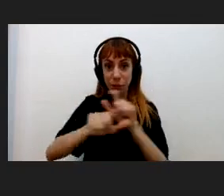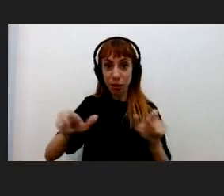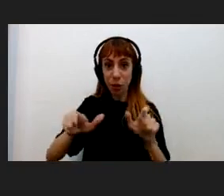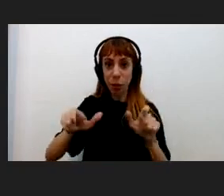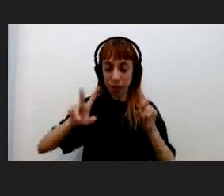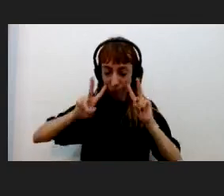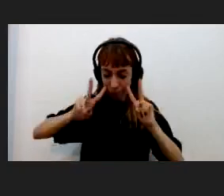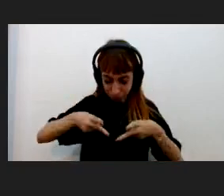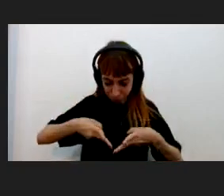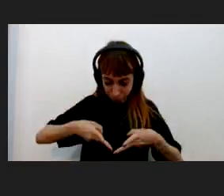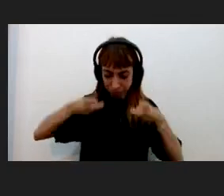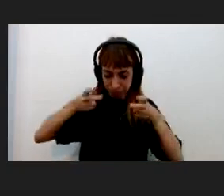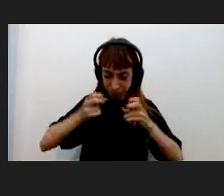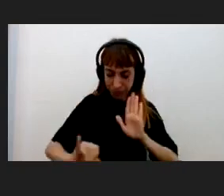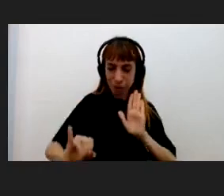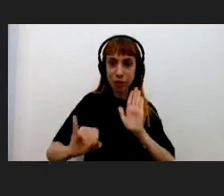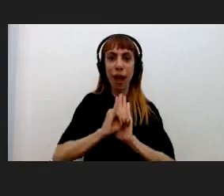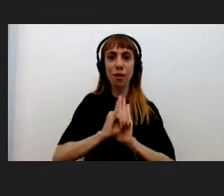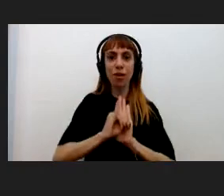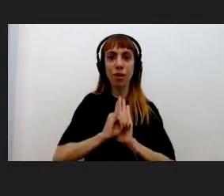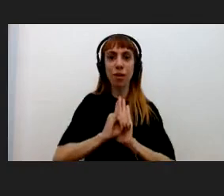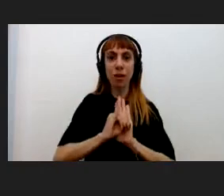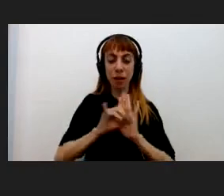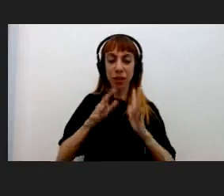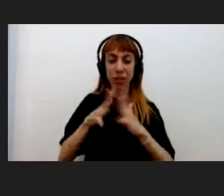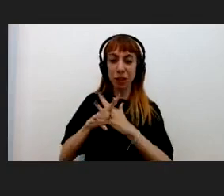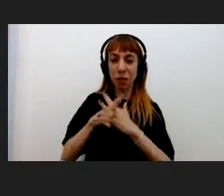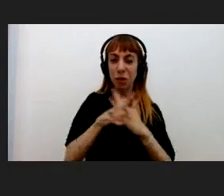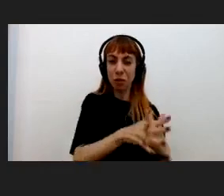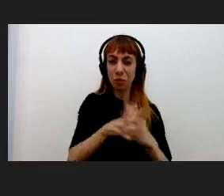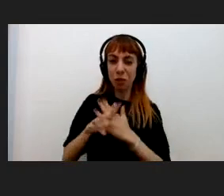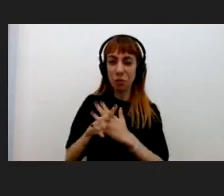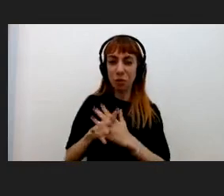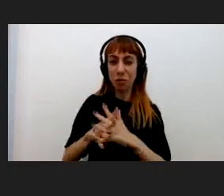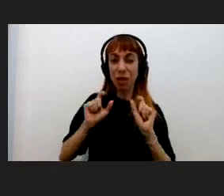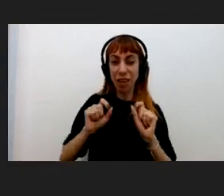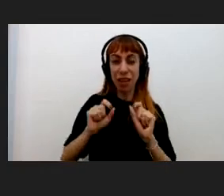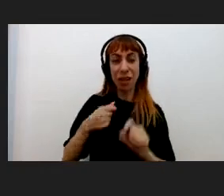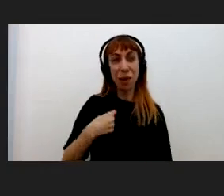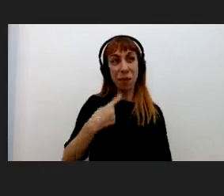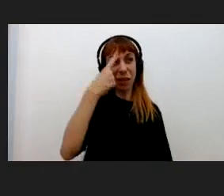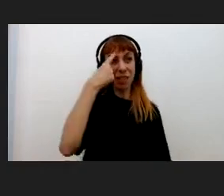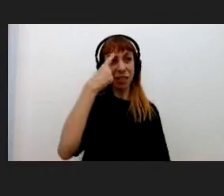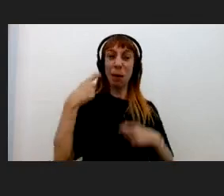autossuficiência, com uma responsabilização individual